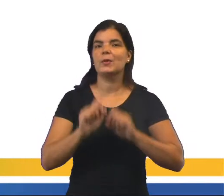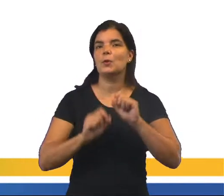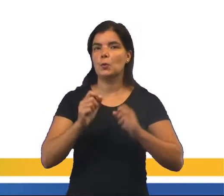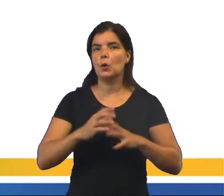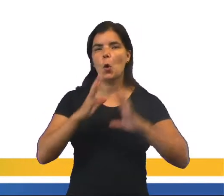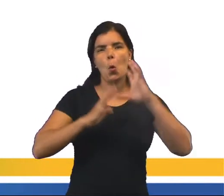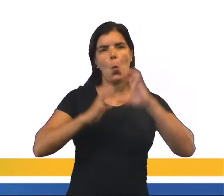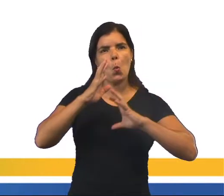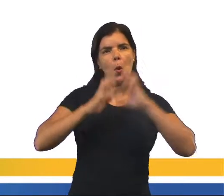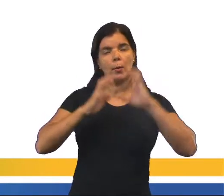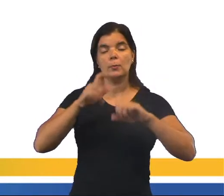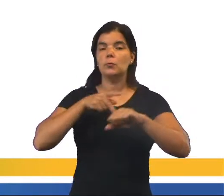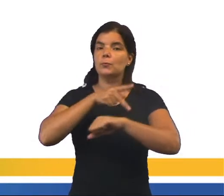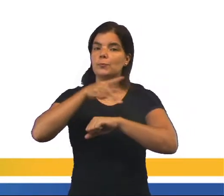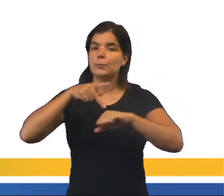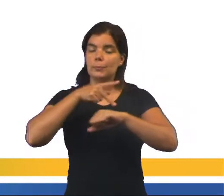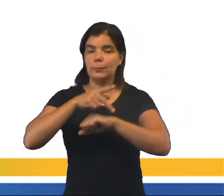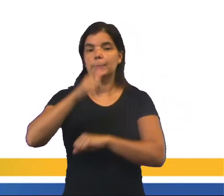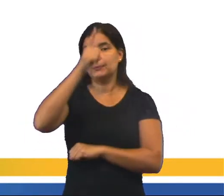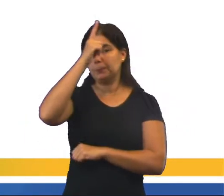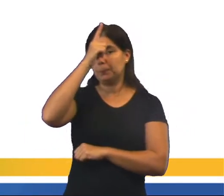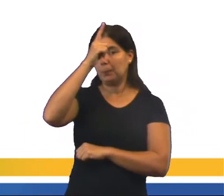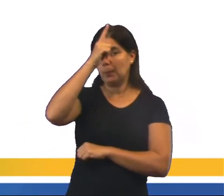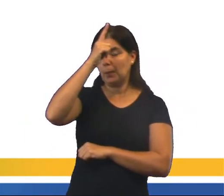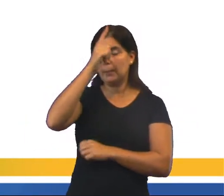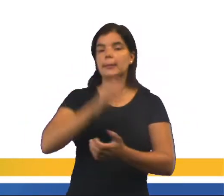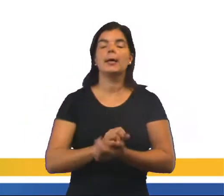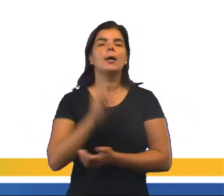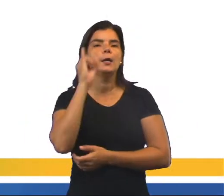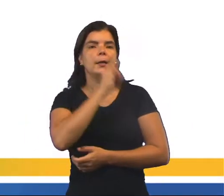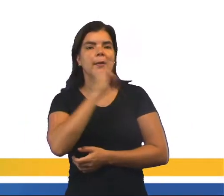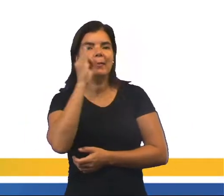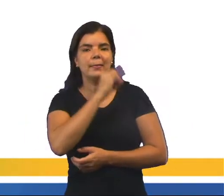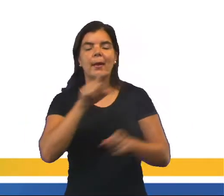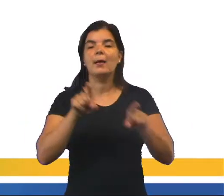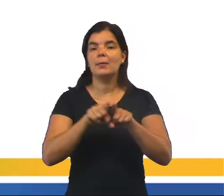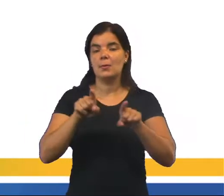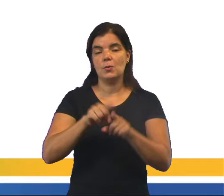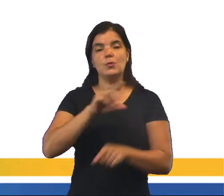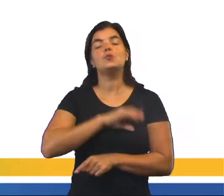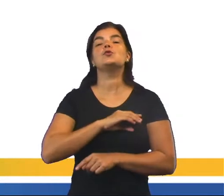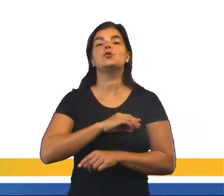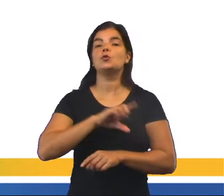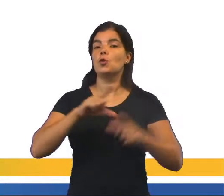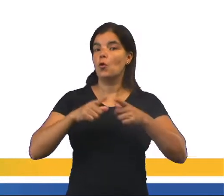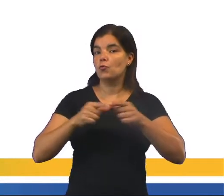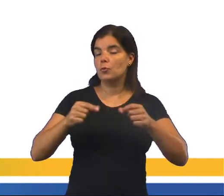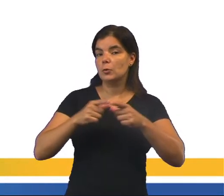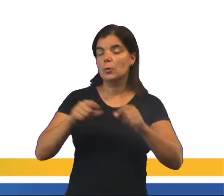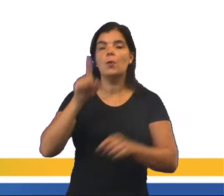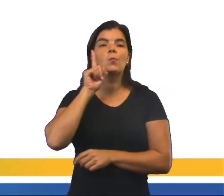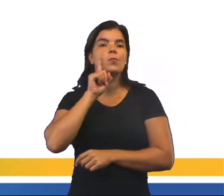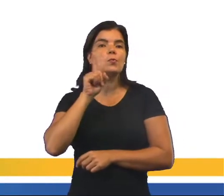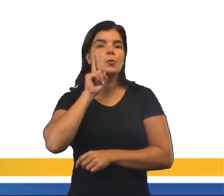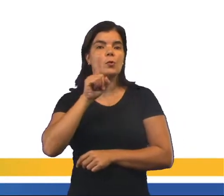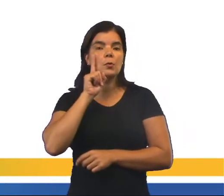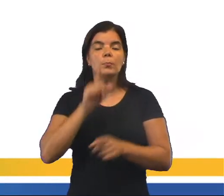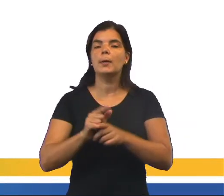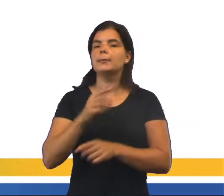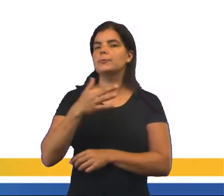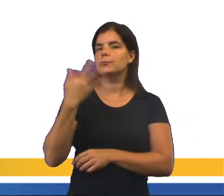Guerra, conflito entre países do eixo, Alemanha, Itália e Japão, contra países aliados, Estados Unidos, Inglaterra, França